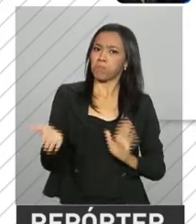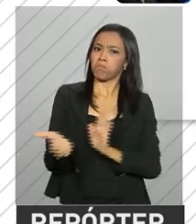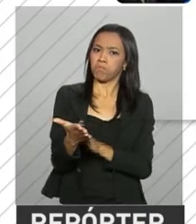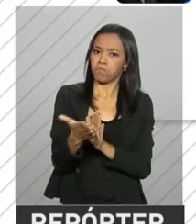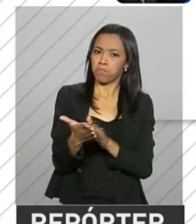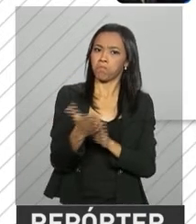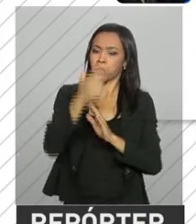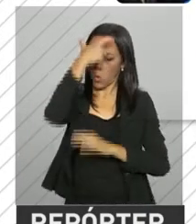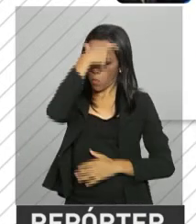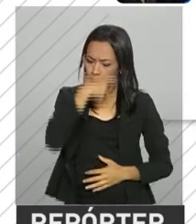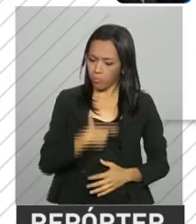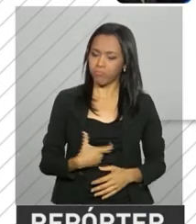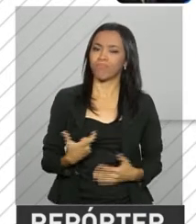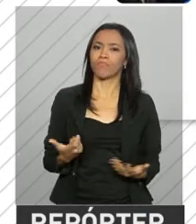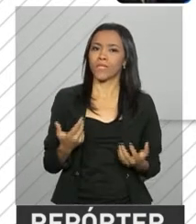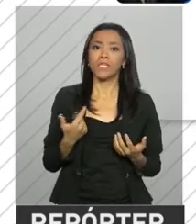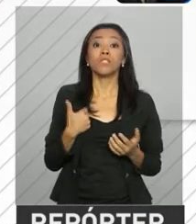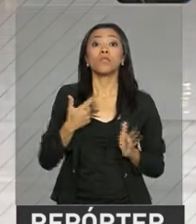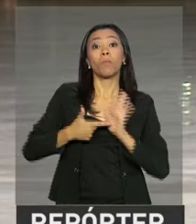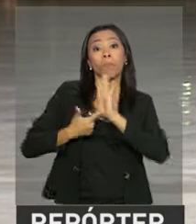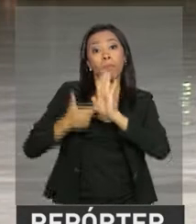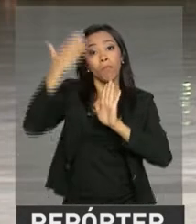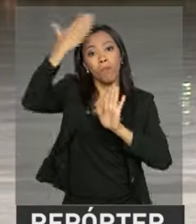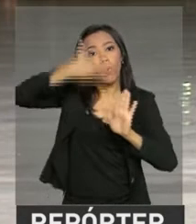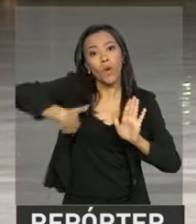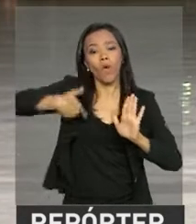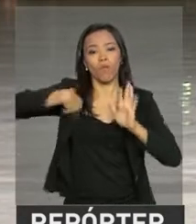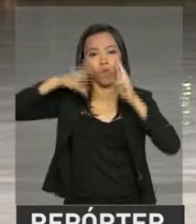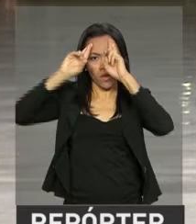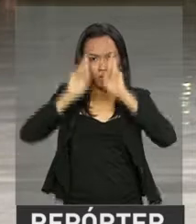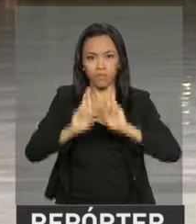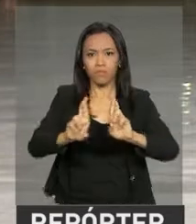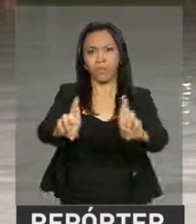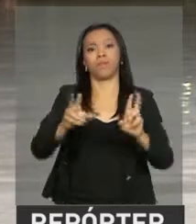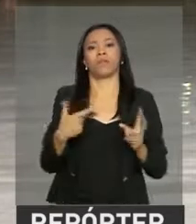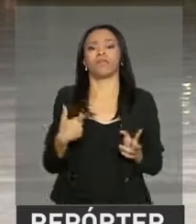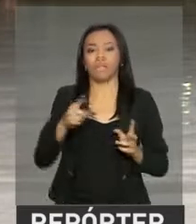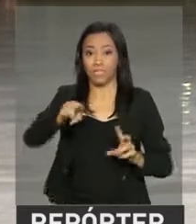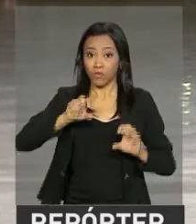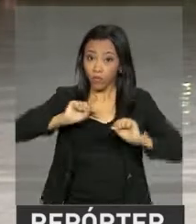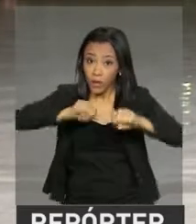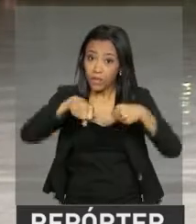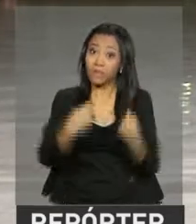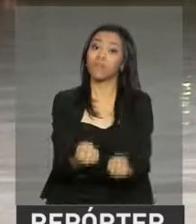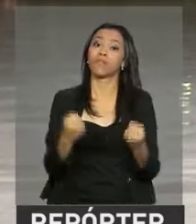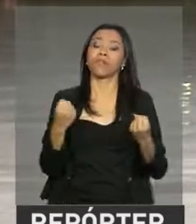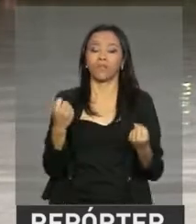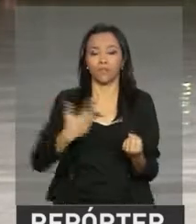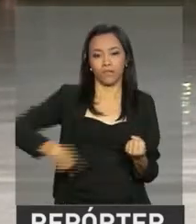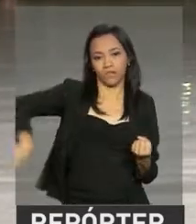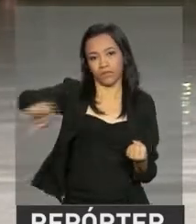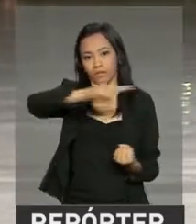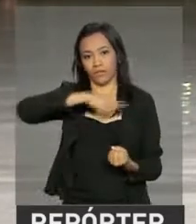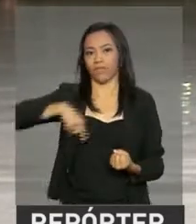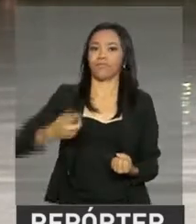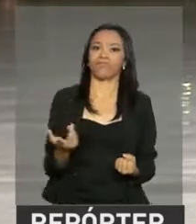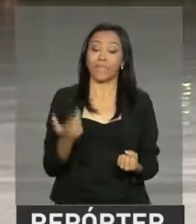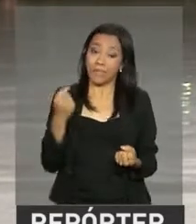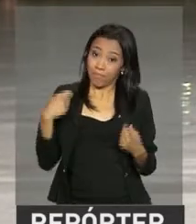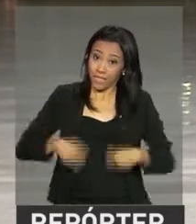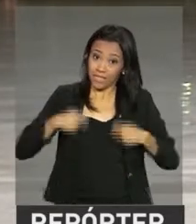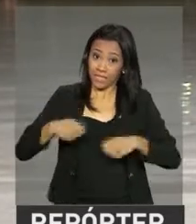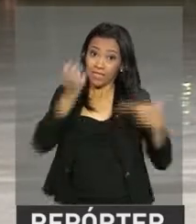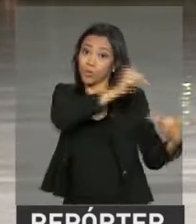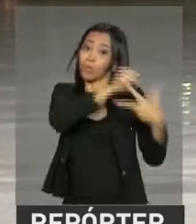exemplar demonstra o respeito cívico que fortalece as nossas instituições. E finalizou, é preciso que os poderes